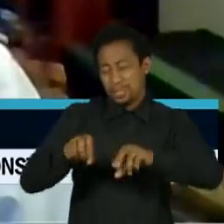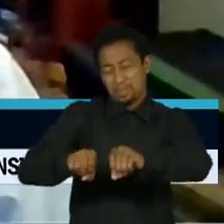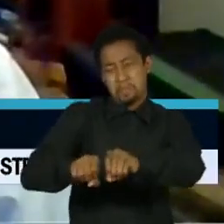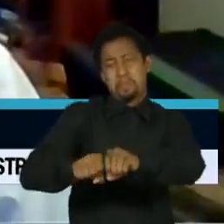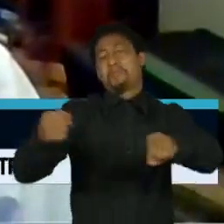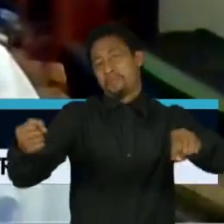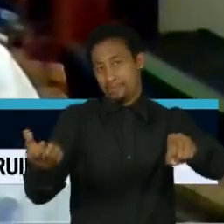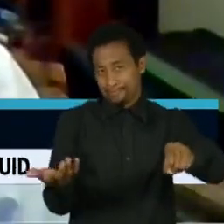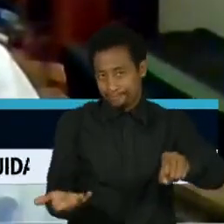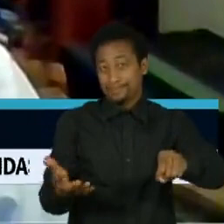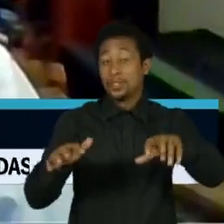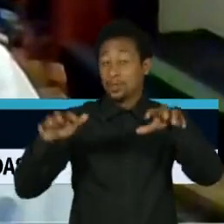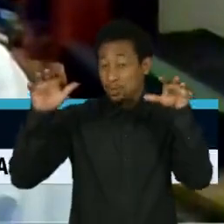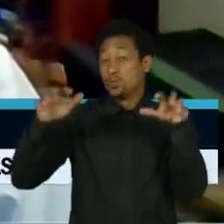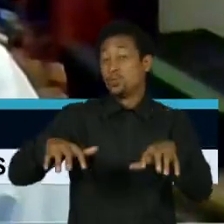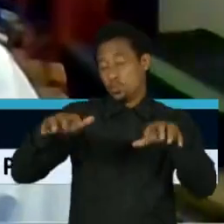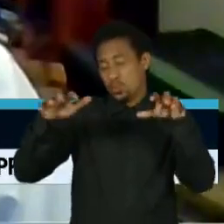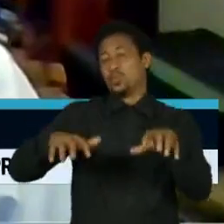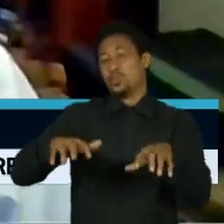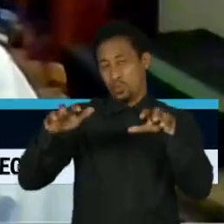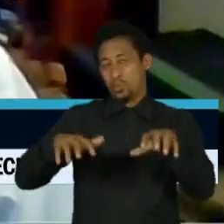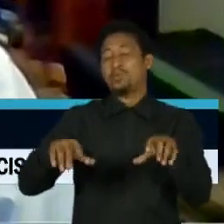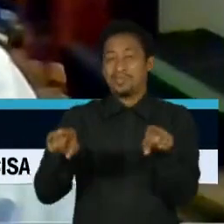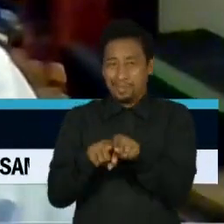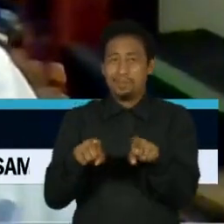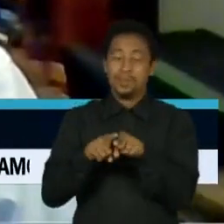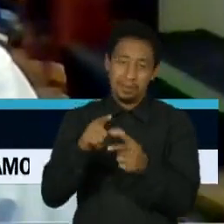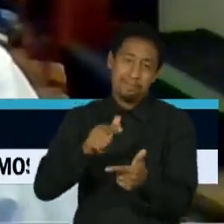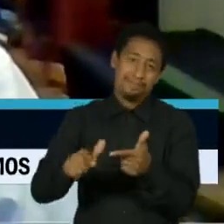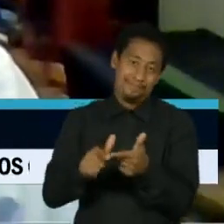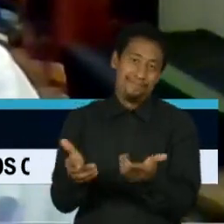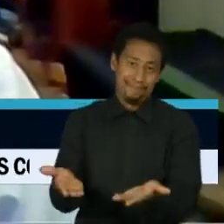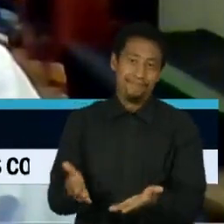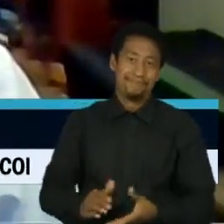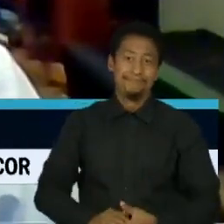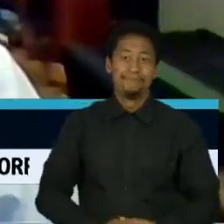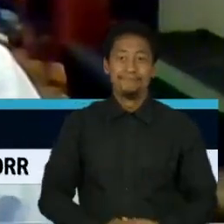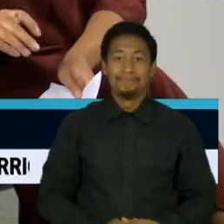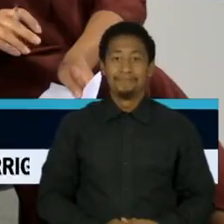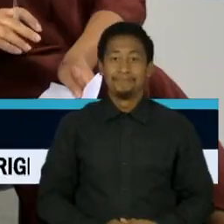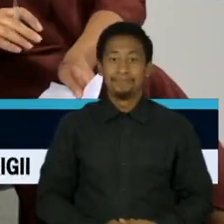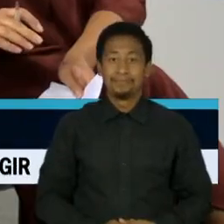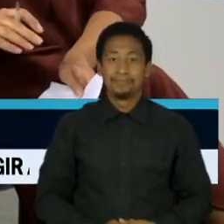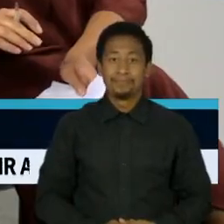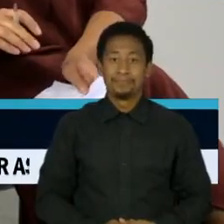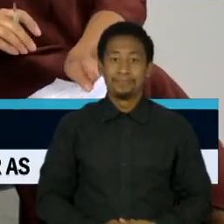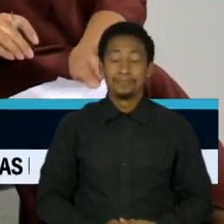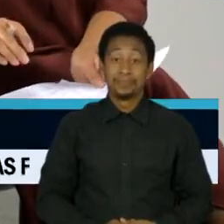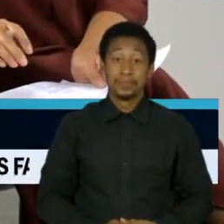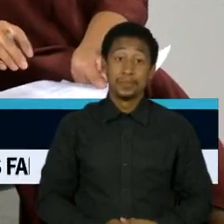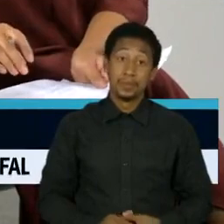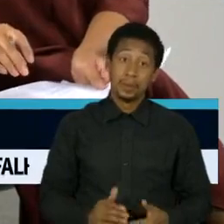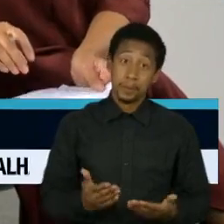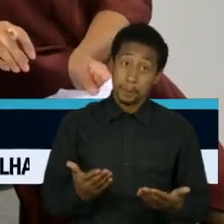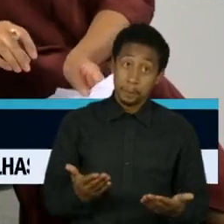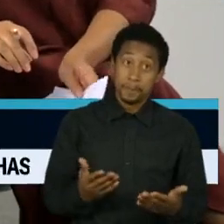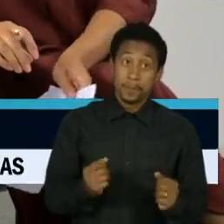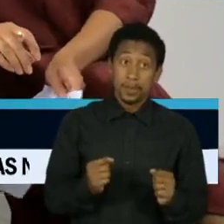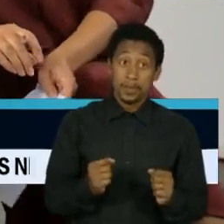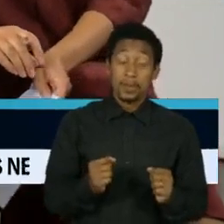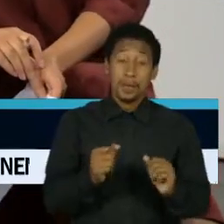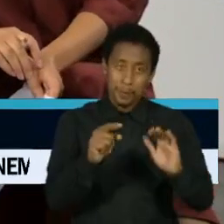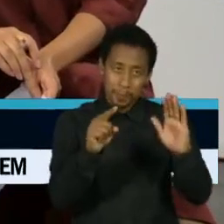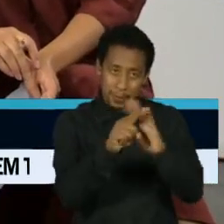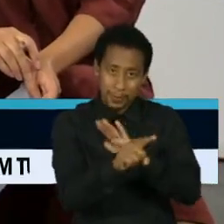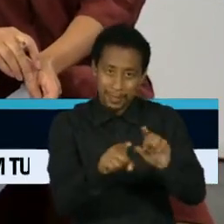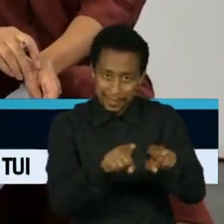realmente ajudou a exponenciar o problema. Doutor Paulo, minha pergunta é meio uma